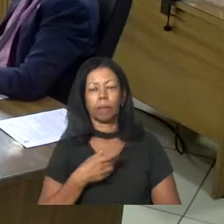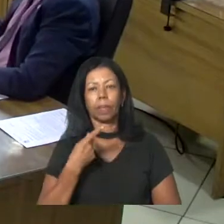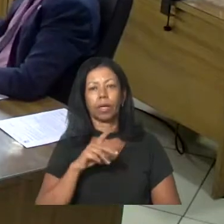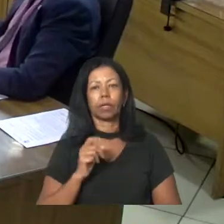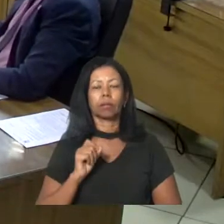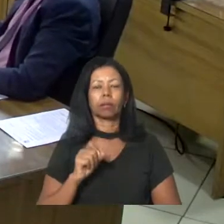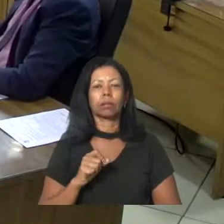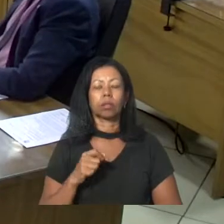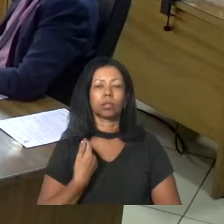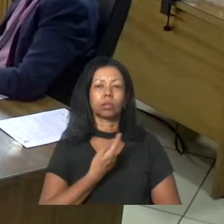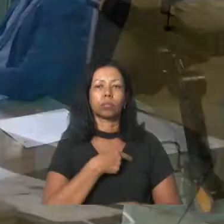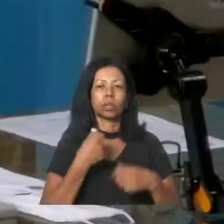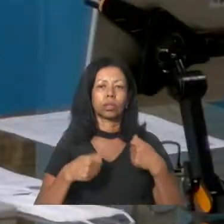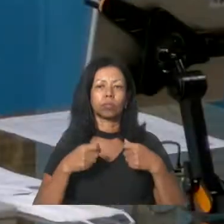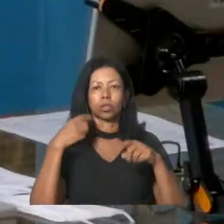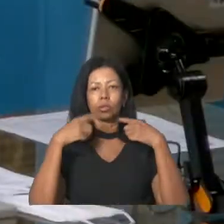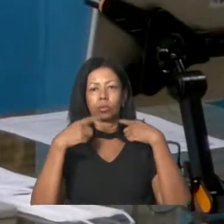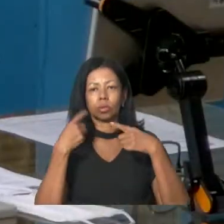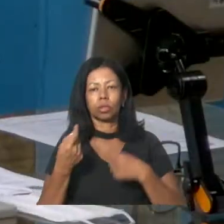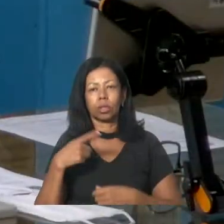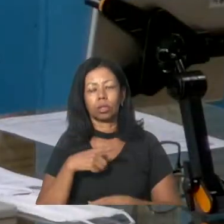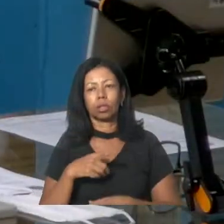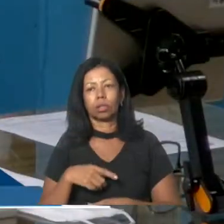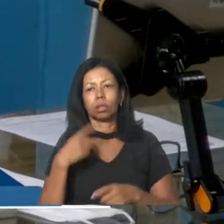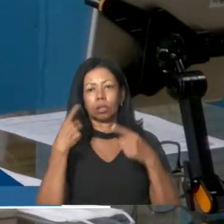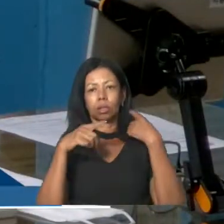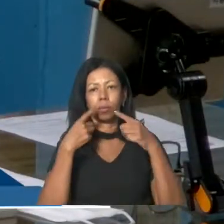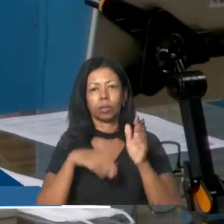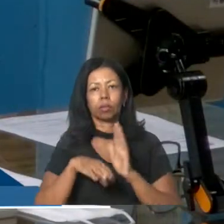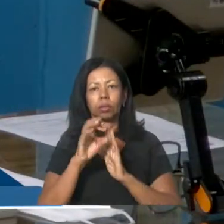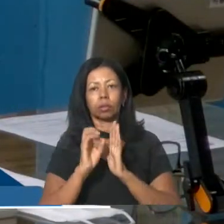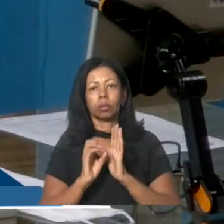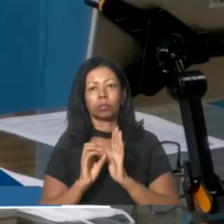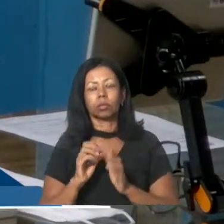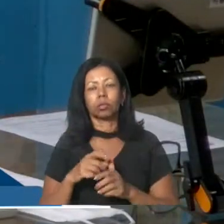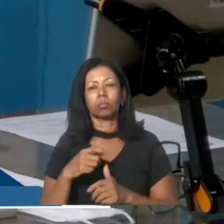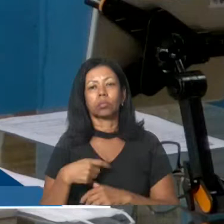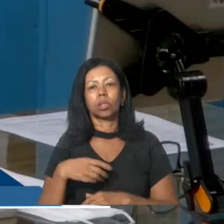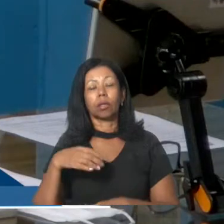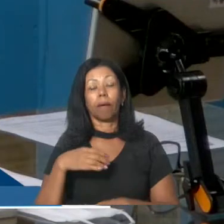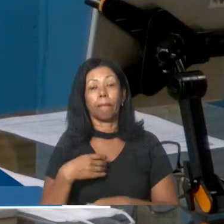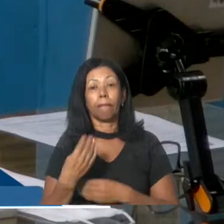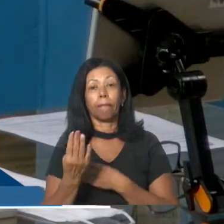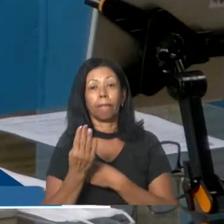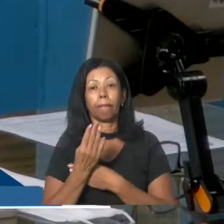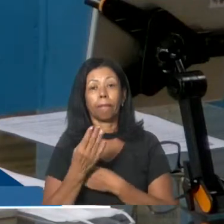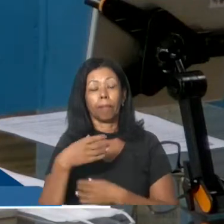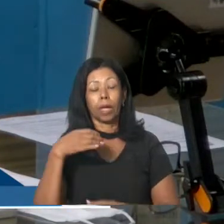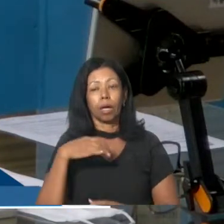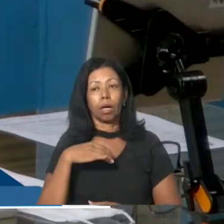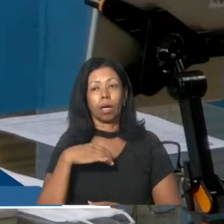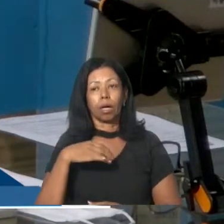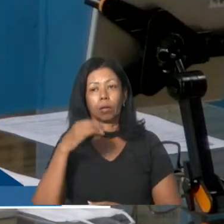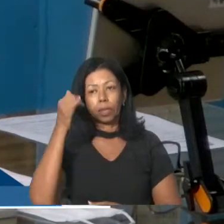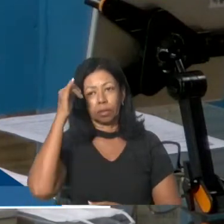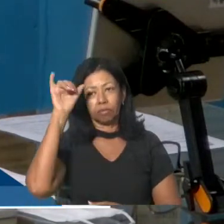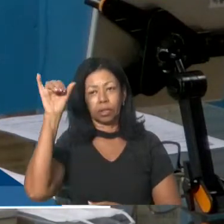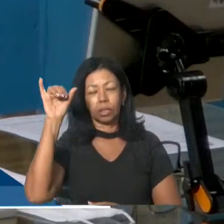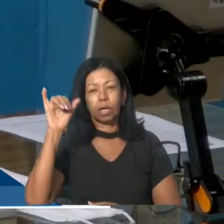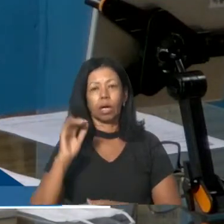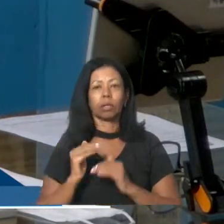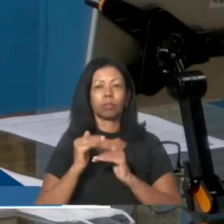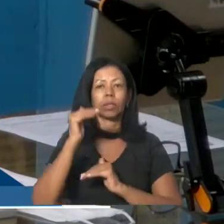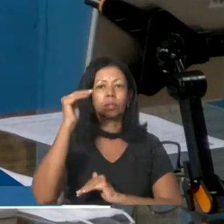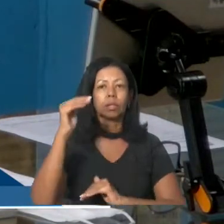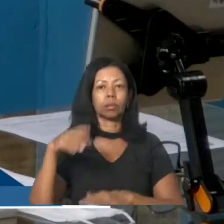gente precisa discutir aqui e cobrar o executivo em relação à prevenção, né, à promoção de saúde. Porque a gente sempre